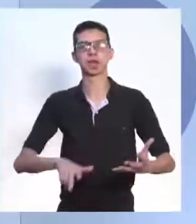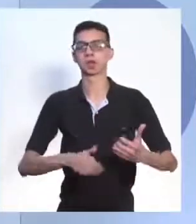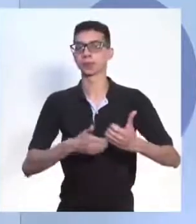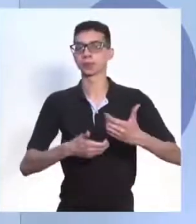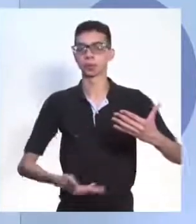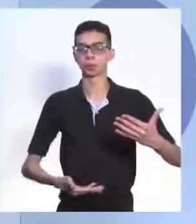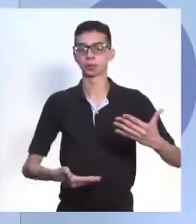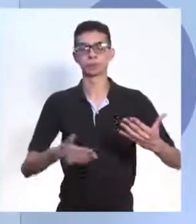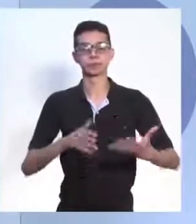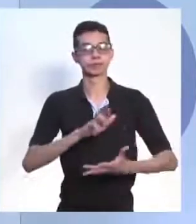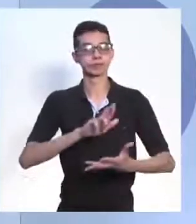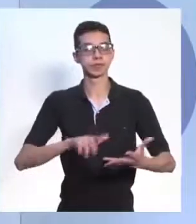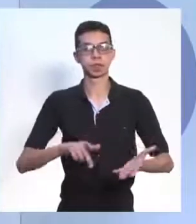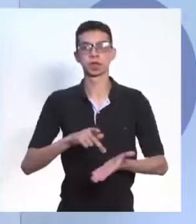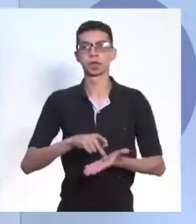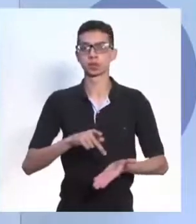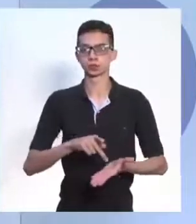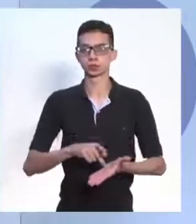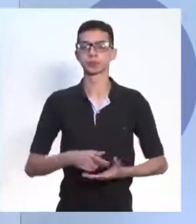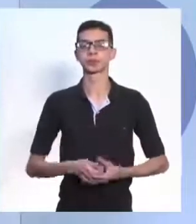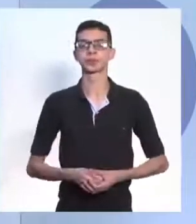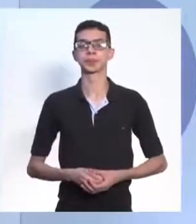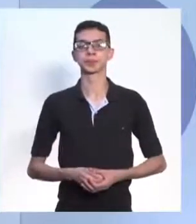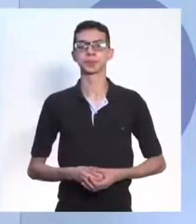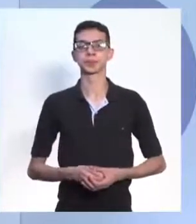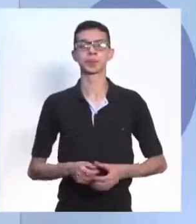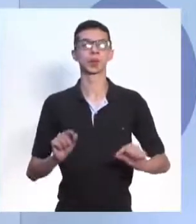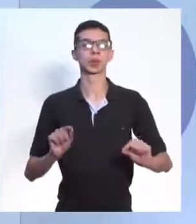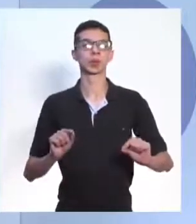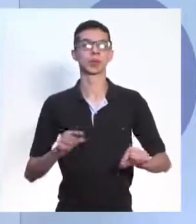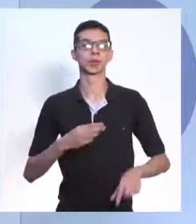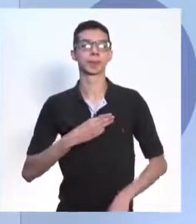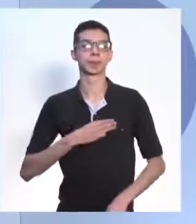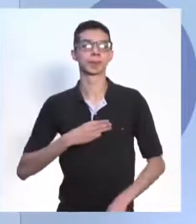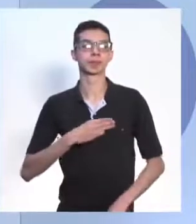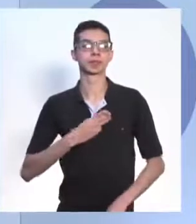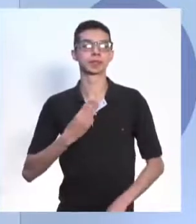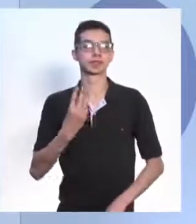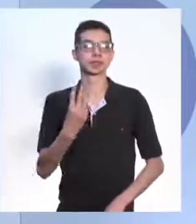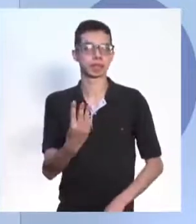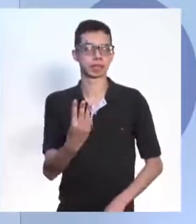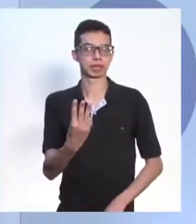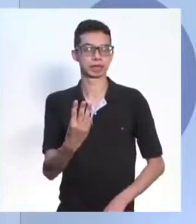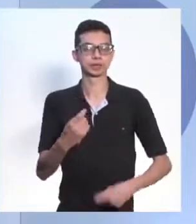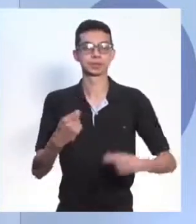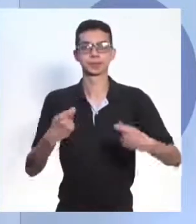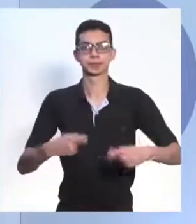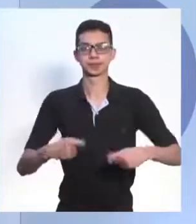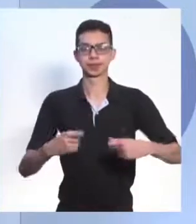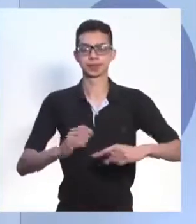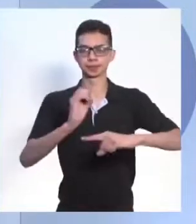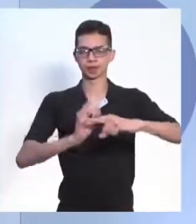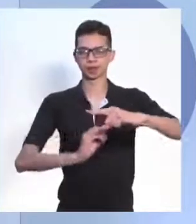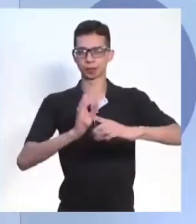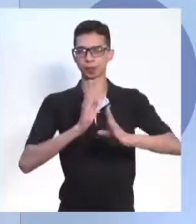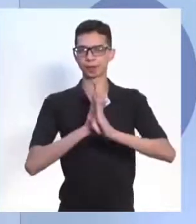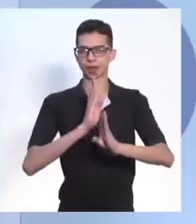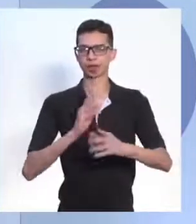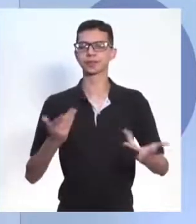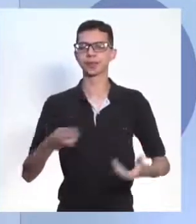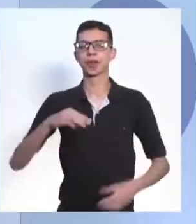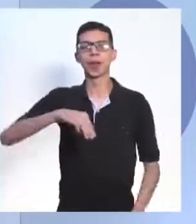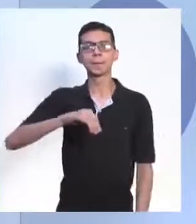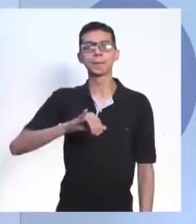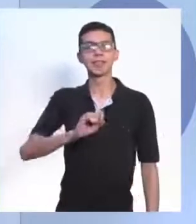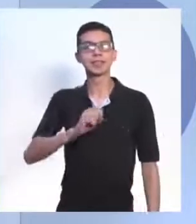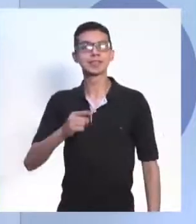publicações aí. A missão 3, lembrando, eles tinham que encontrar fração. Foi Certo. passada para eles ontem, tá, Ale? Então a missão 3 aí, lembrando,